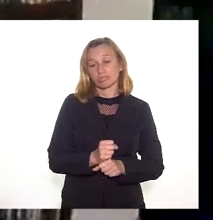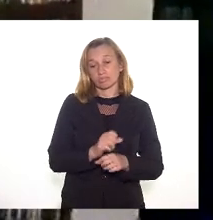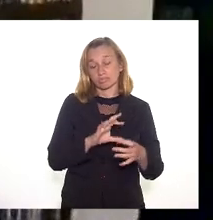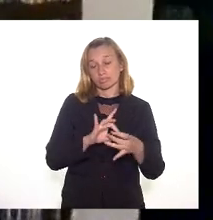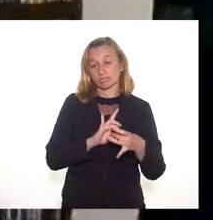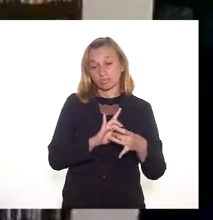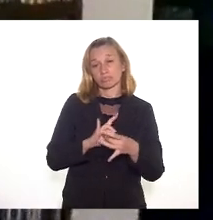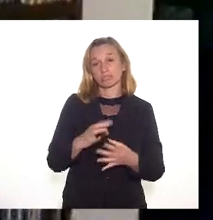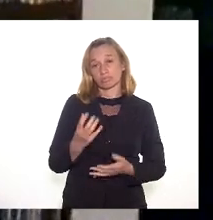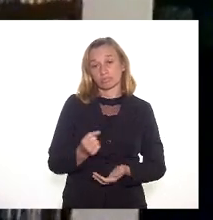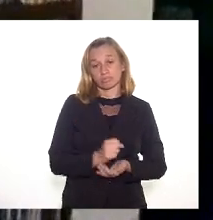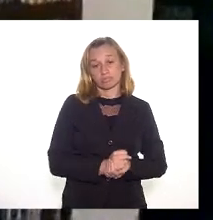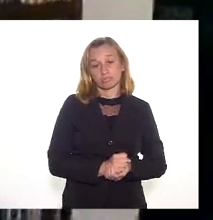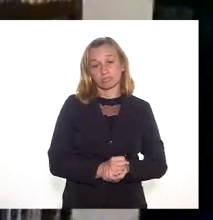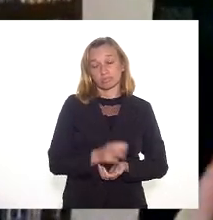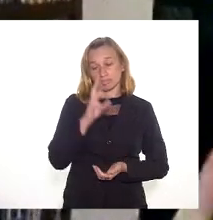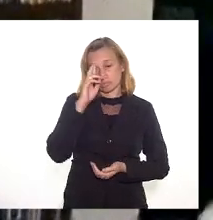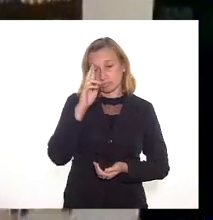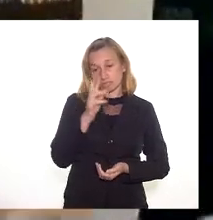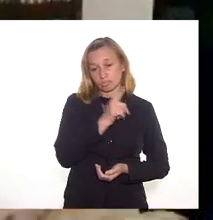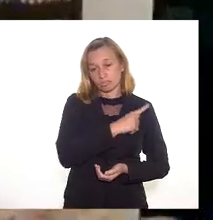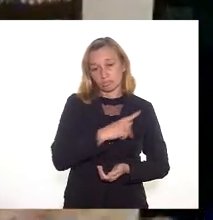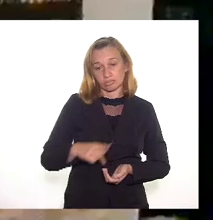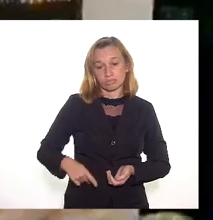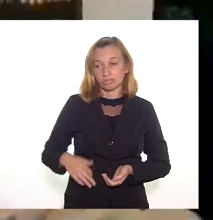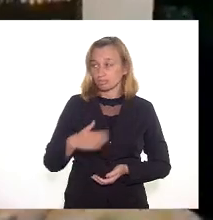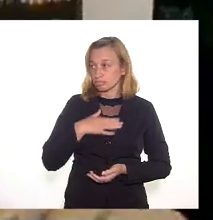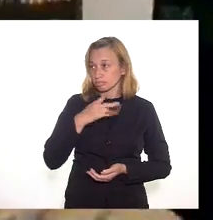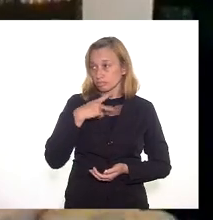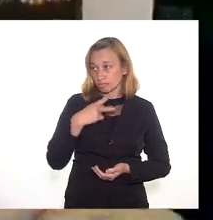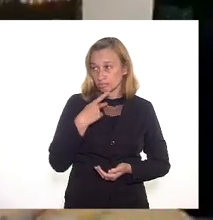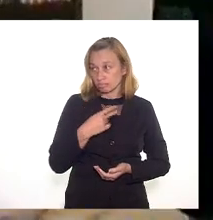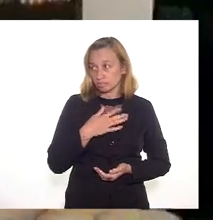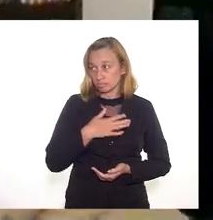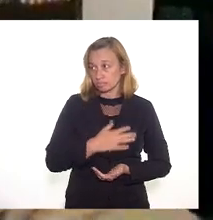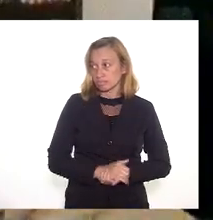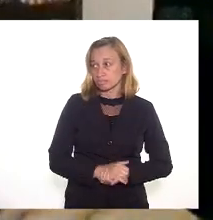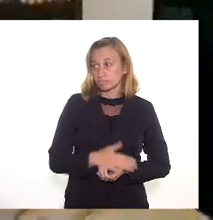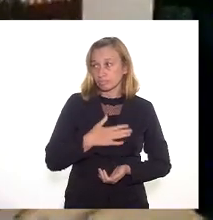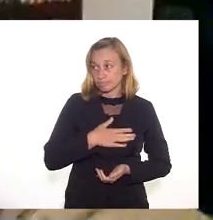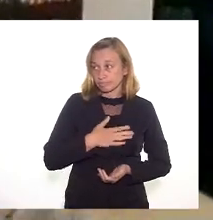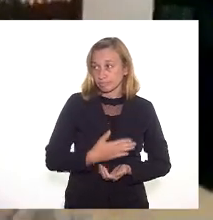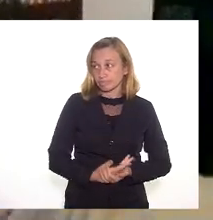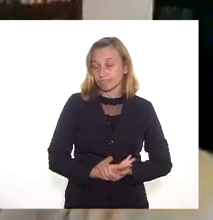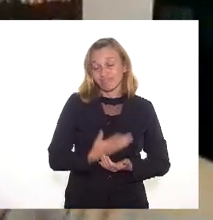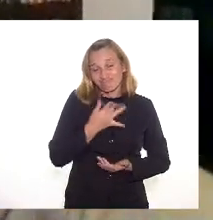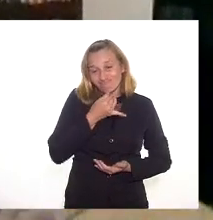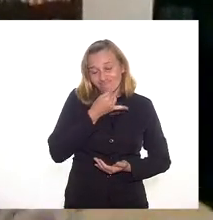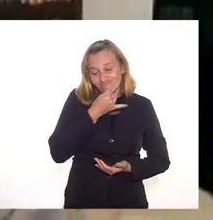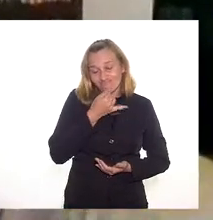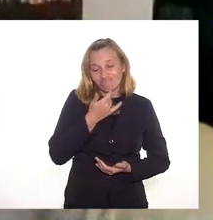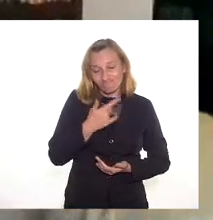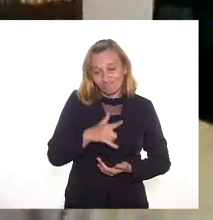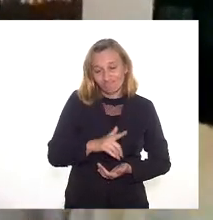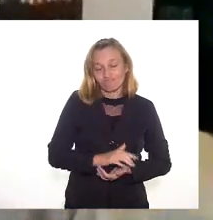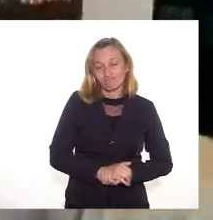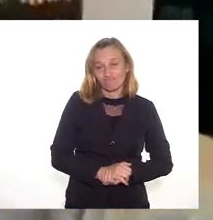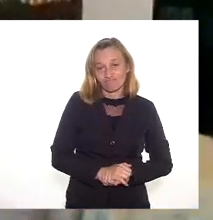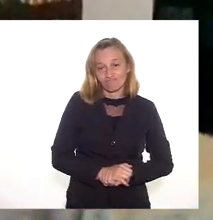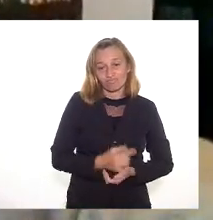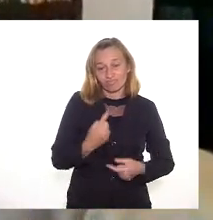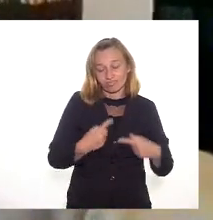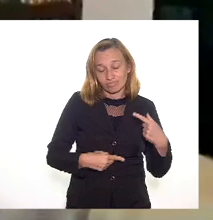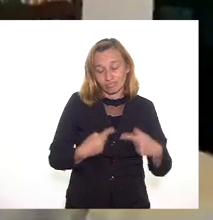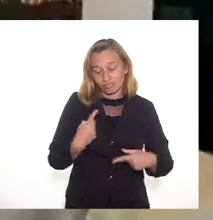então senhora presidente eram essas considerações que eu gostaria de fazer lamentando mais uma vez a